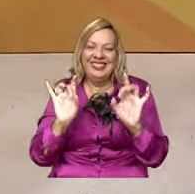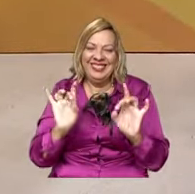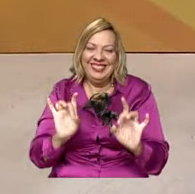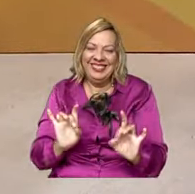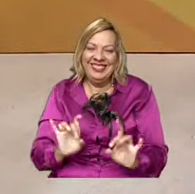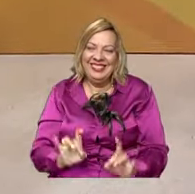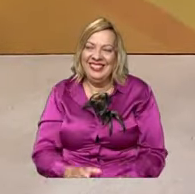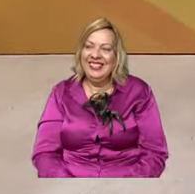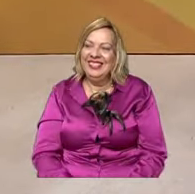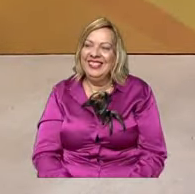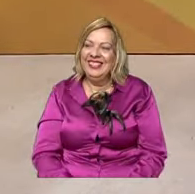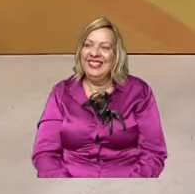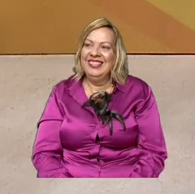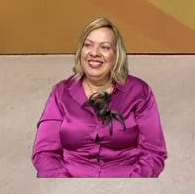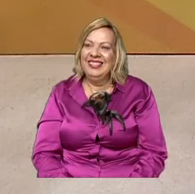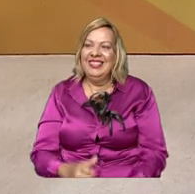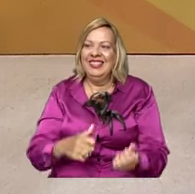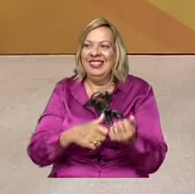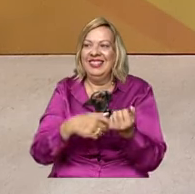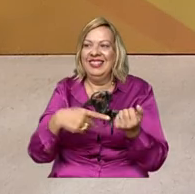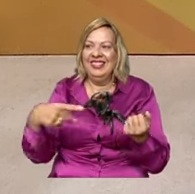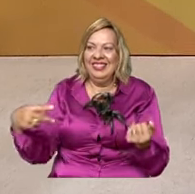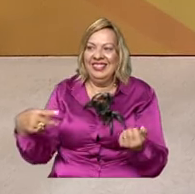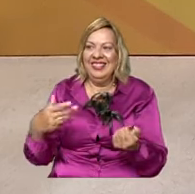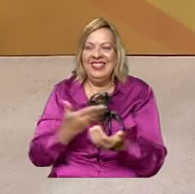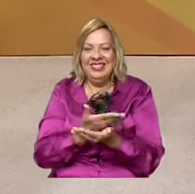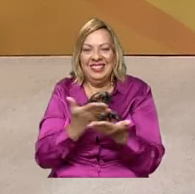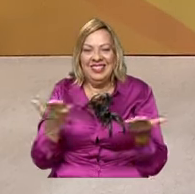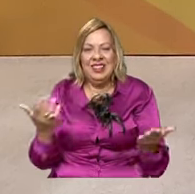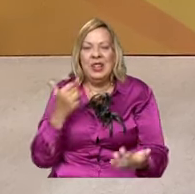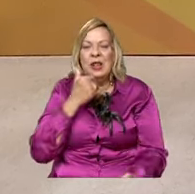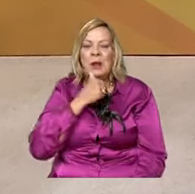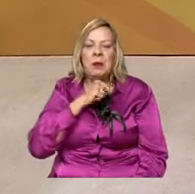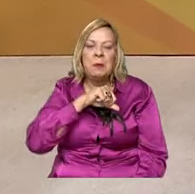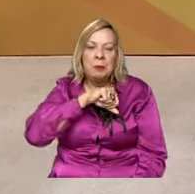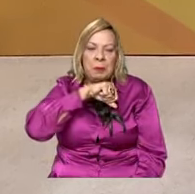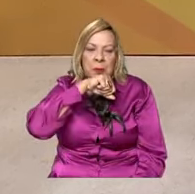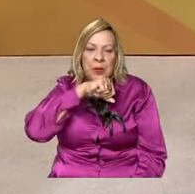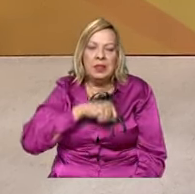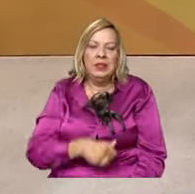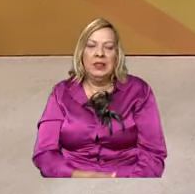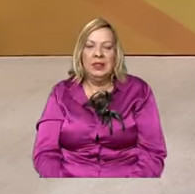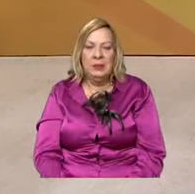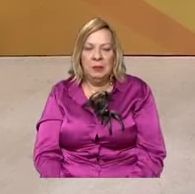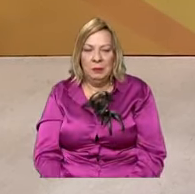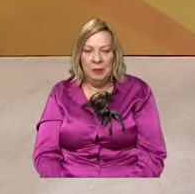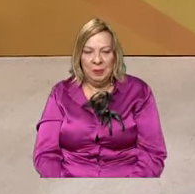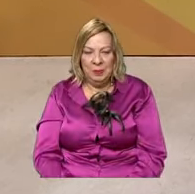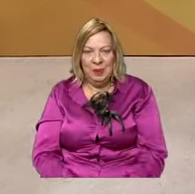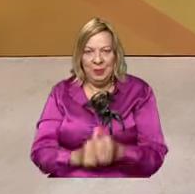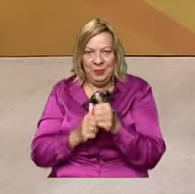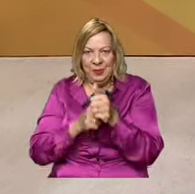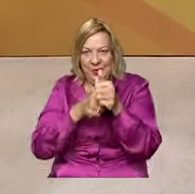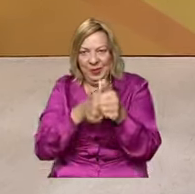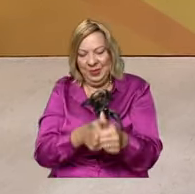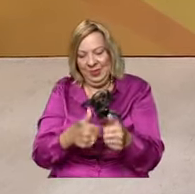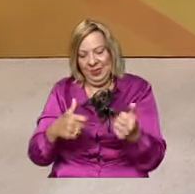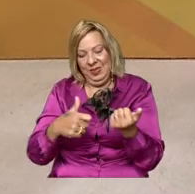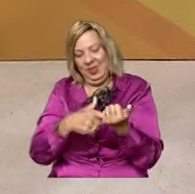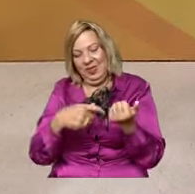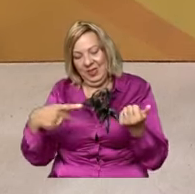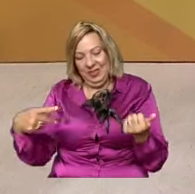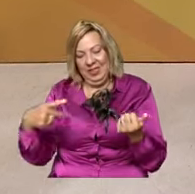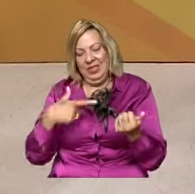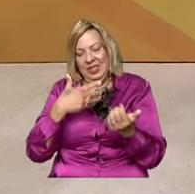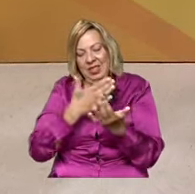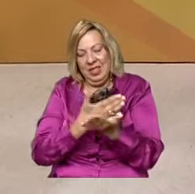essa homenagem linda que o Caju Cap presta para todas as mamães, para essas guerreiras que acompanham o Caju Cap, que a